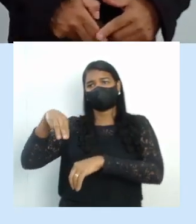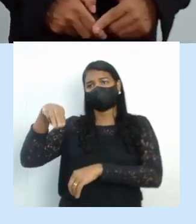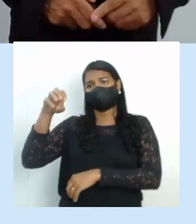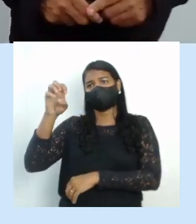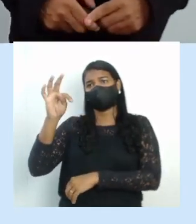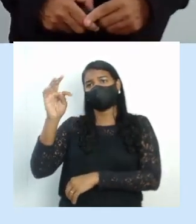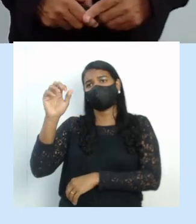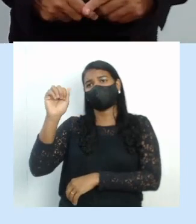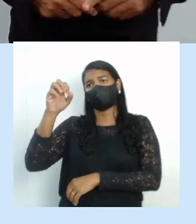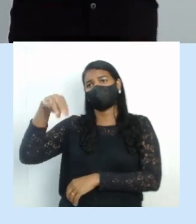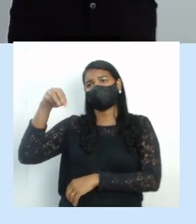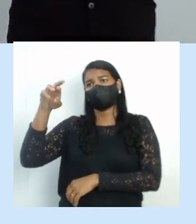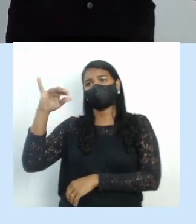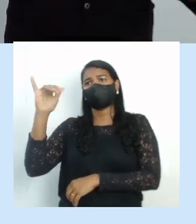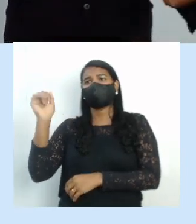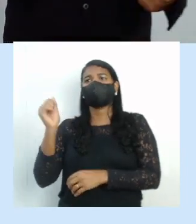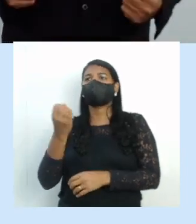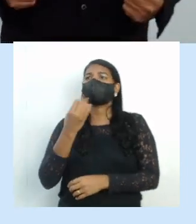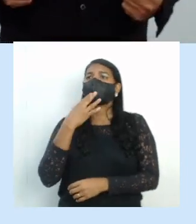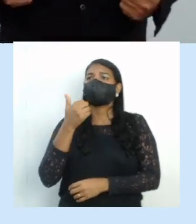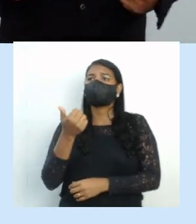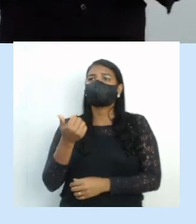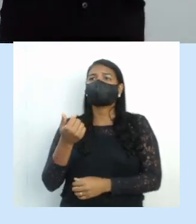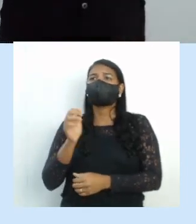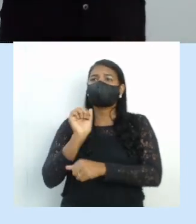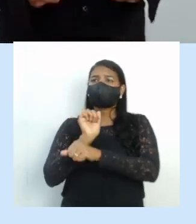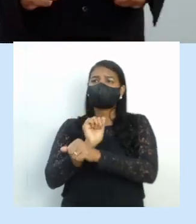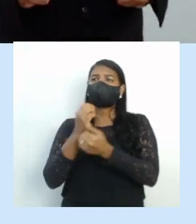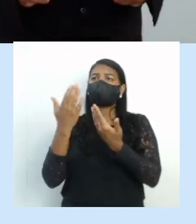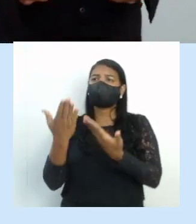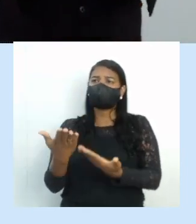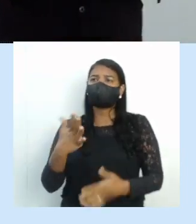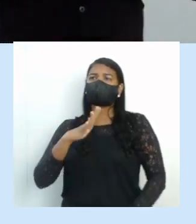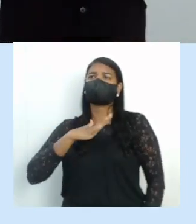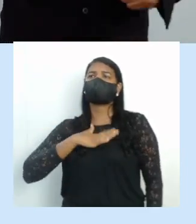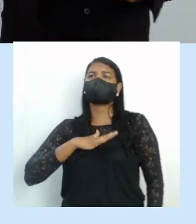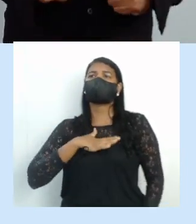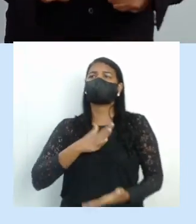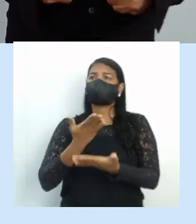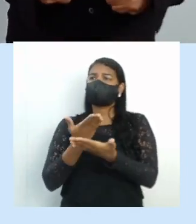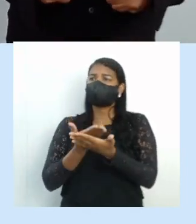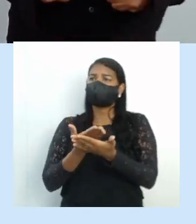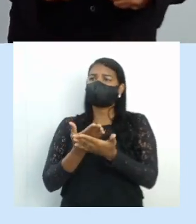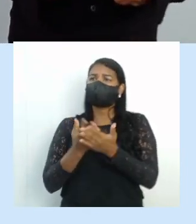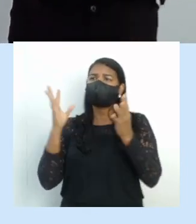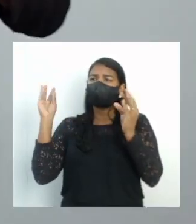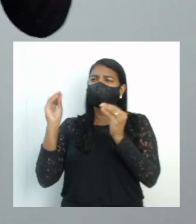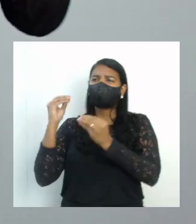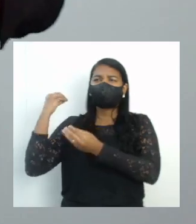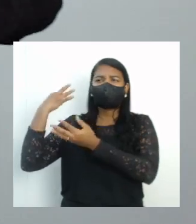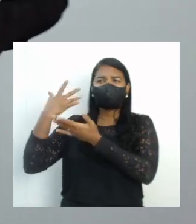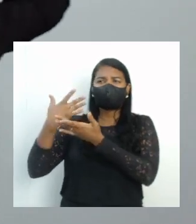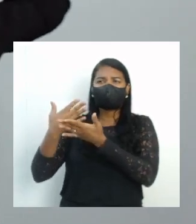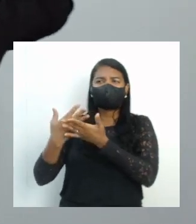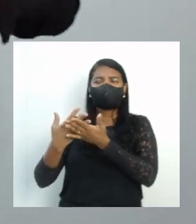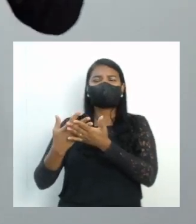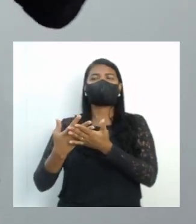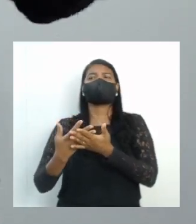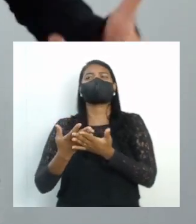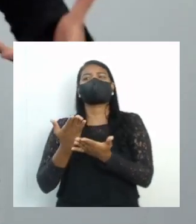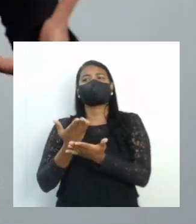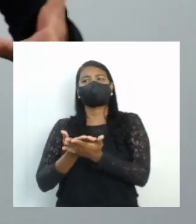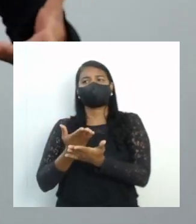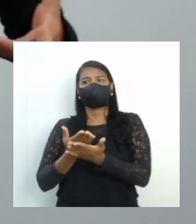metamórficas. Bom, eu espero que vocês tenham gostado dessa revisão da formação